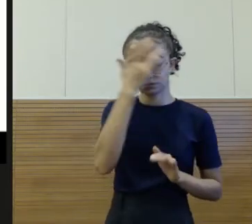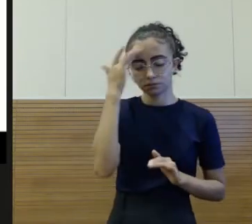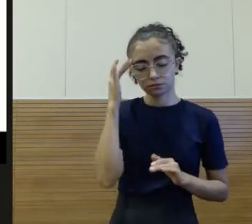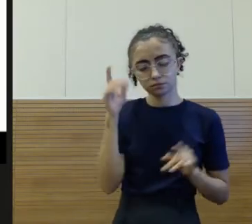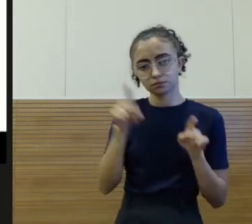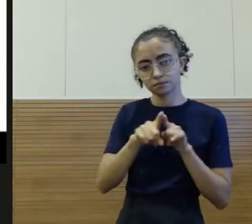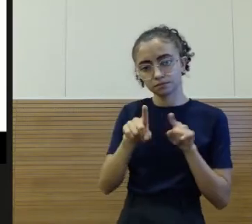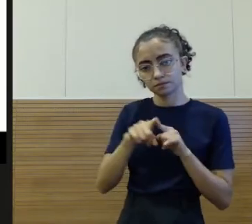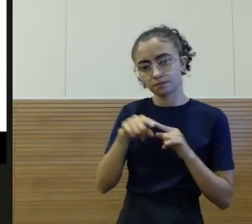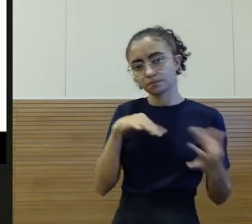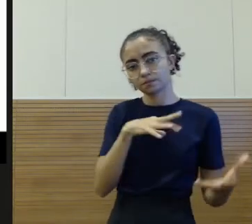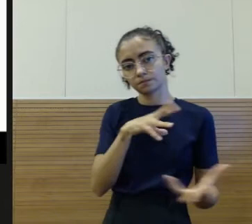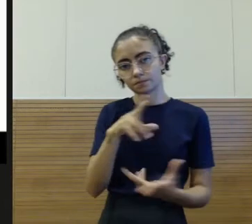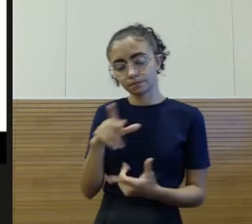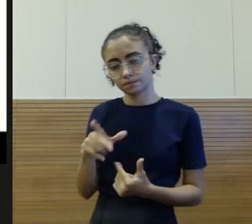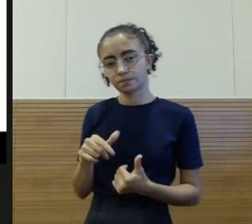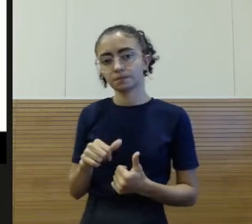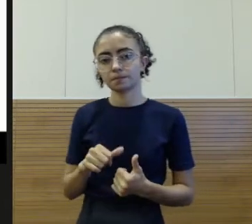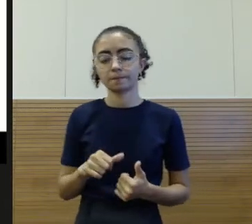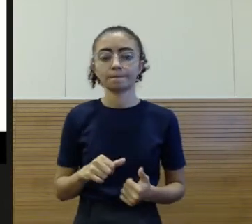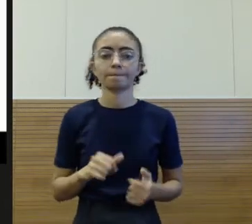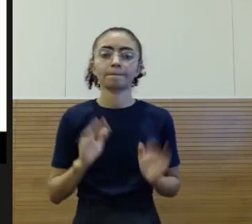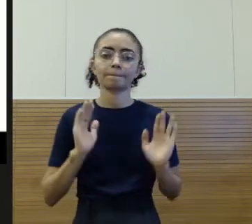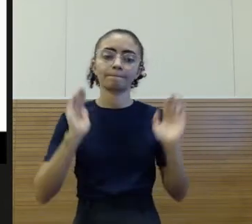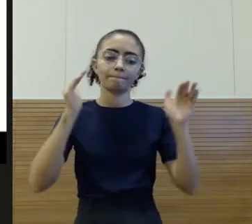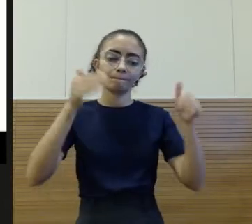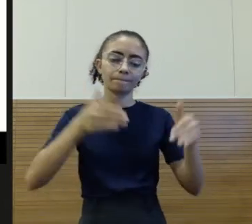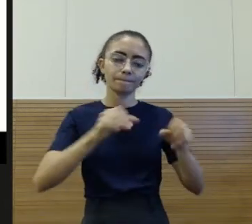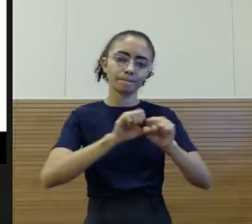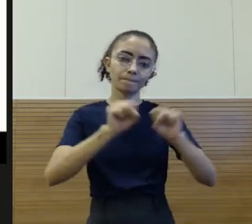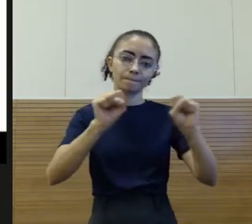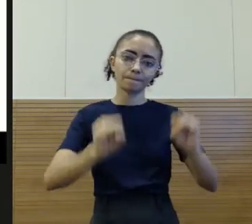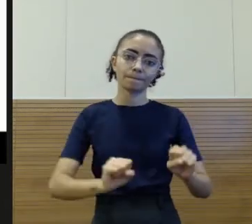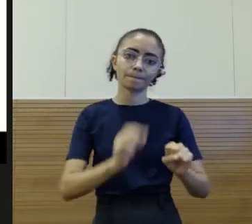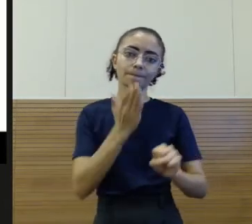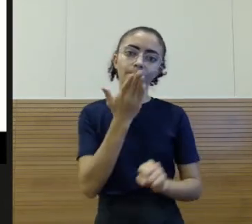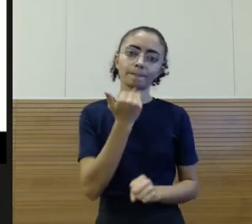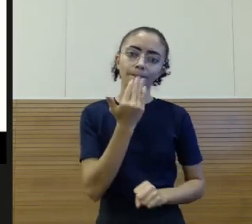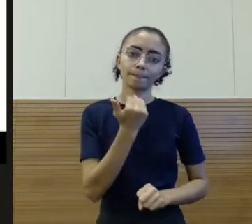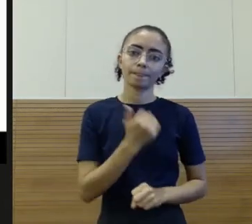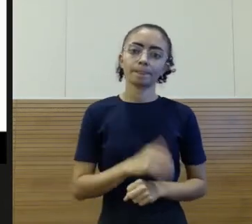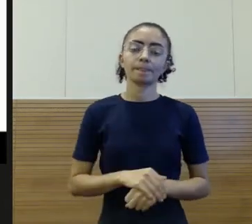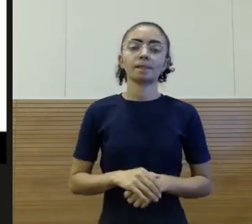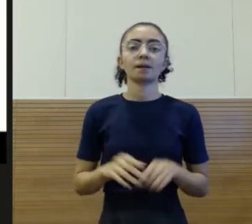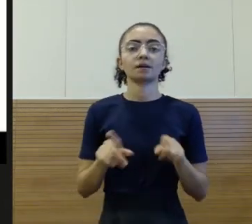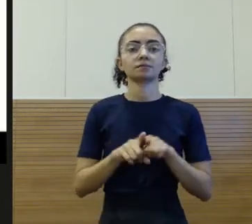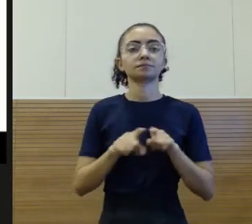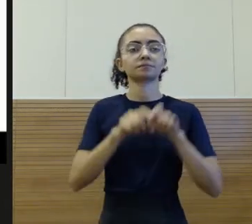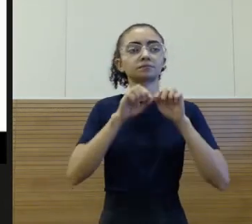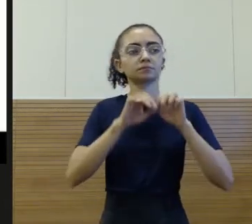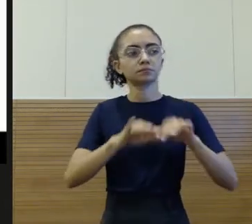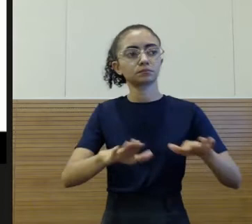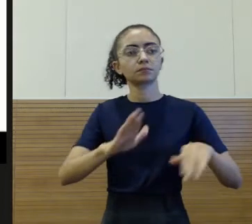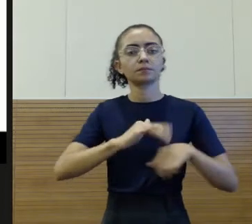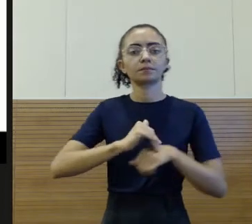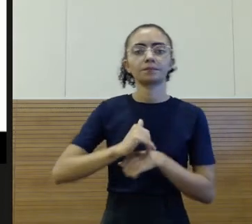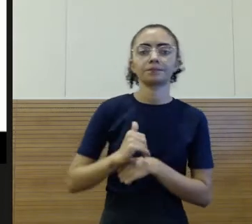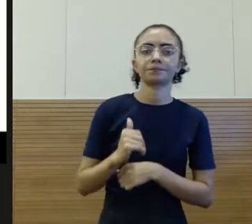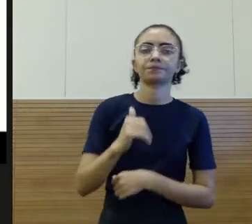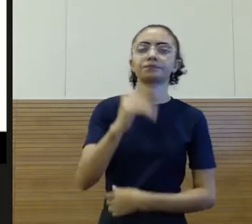planeta, que tenha um foco nos sistemas alimentares, tenha um alcance mais amplo de evidências e